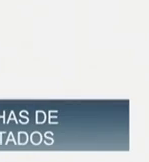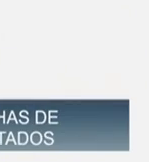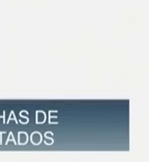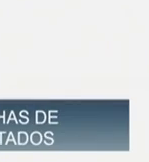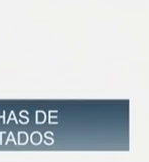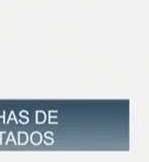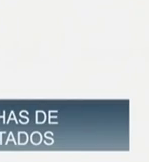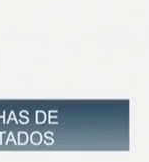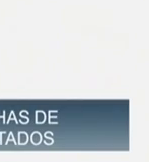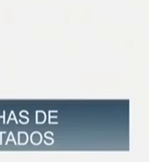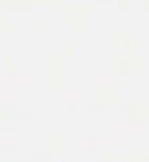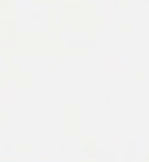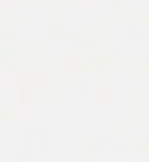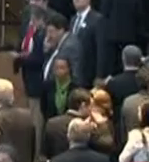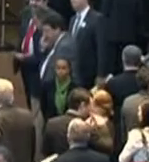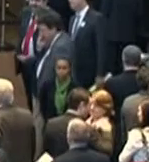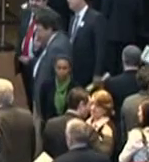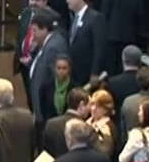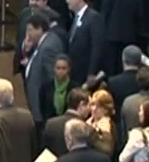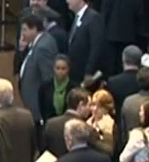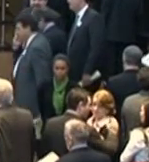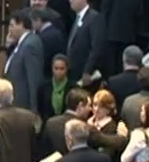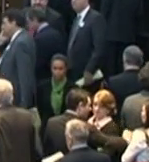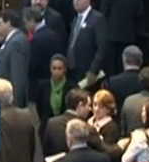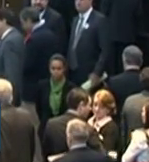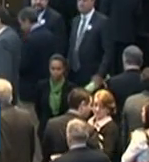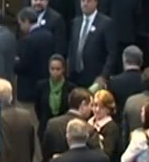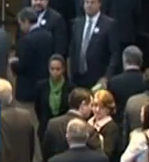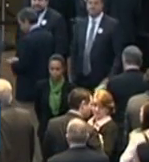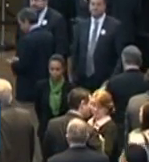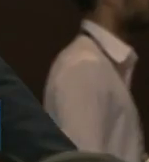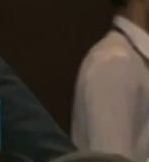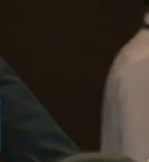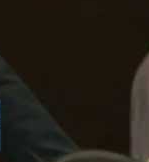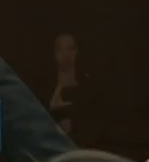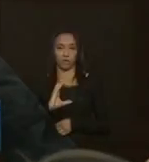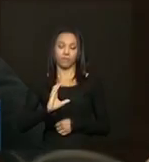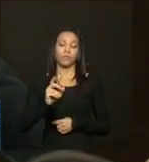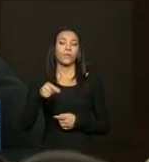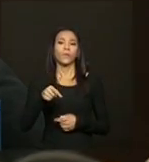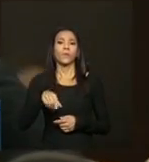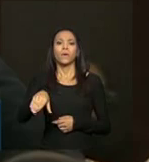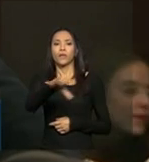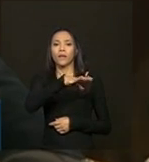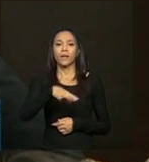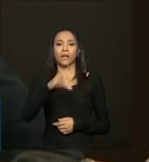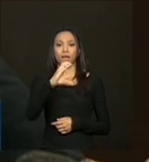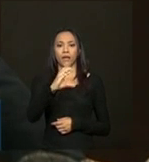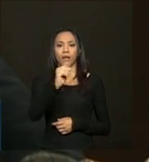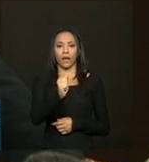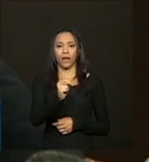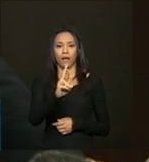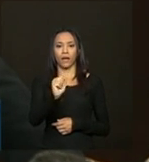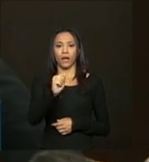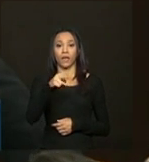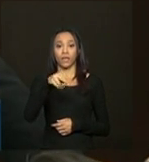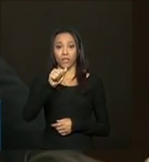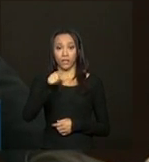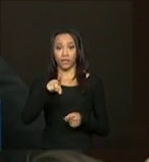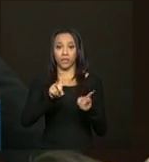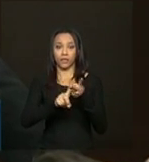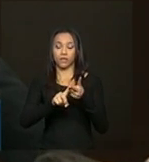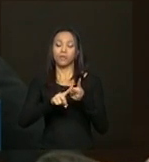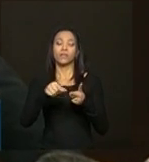Atenção para o terceiro leilão do lote C. Composto por subestação Canarana, Paranatinga e